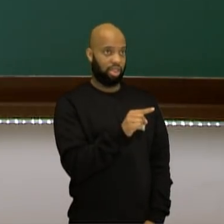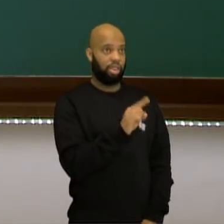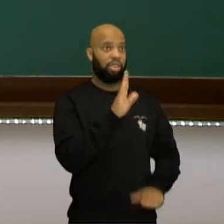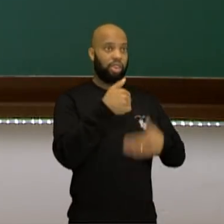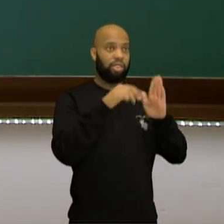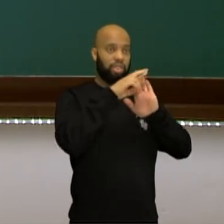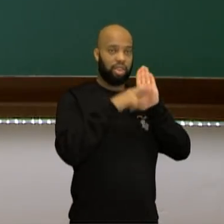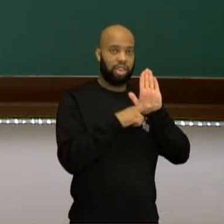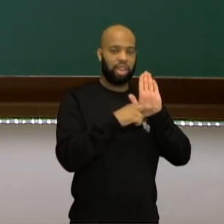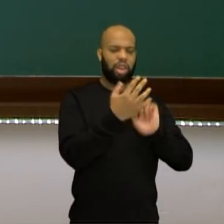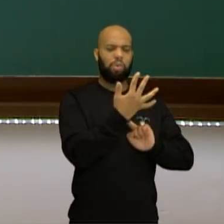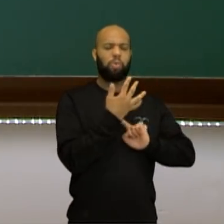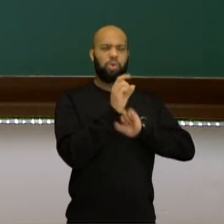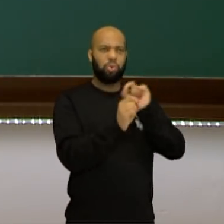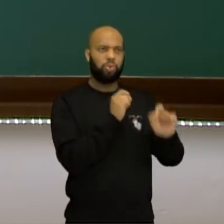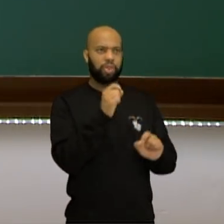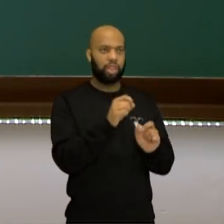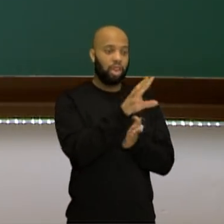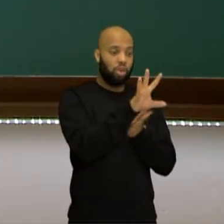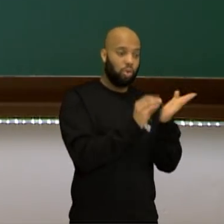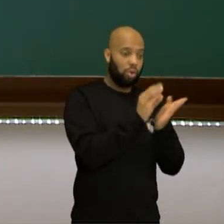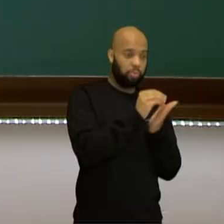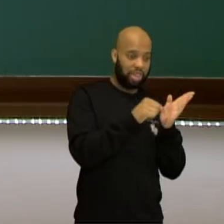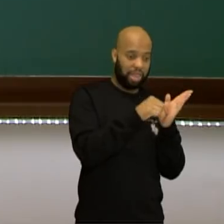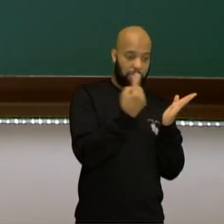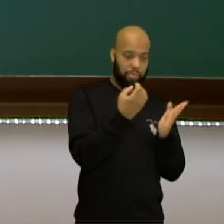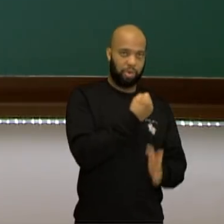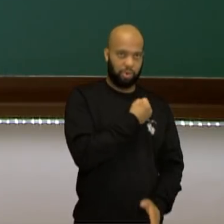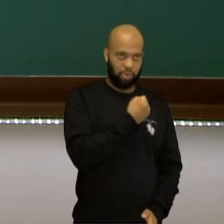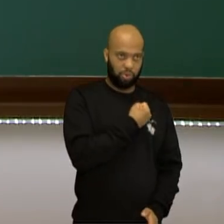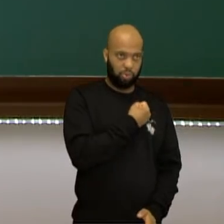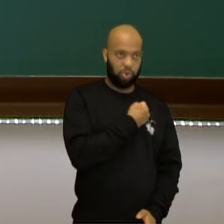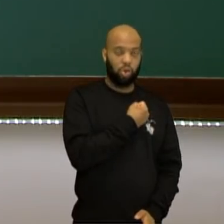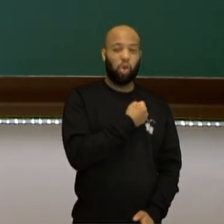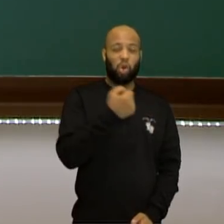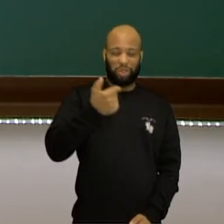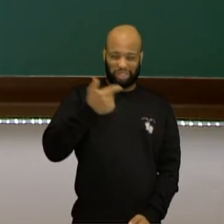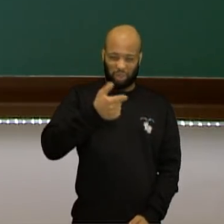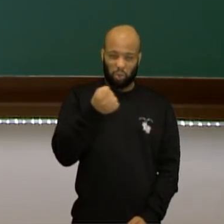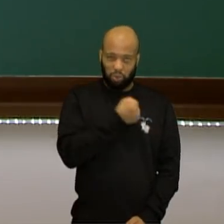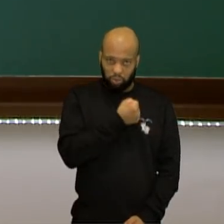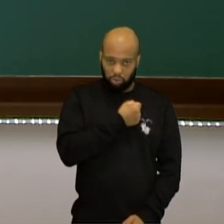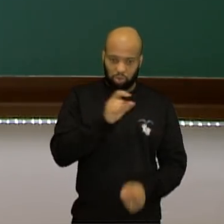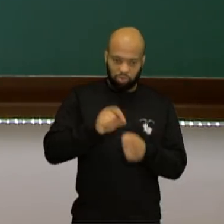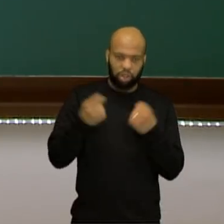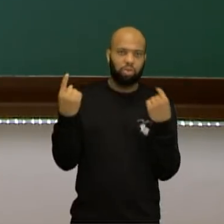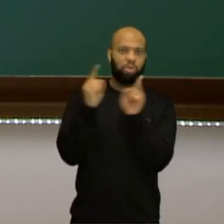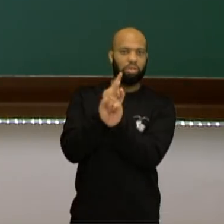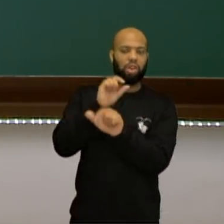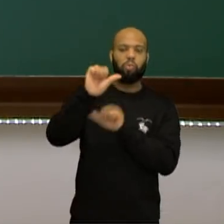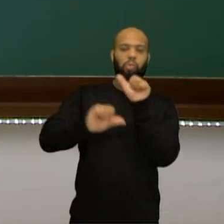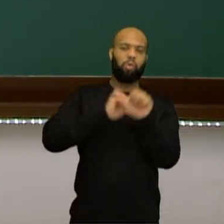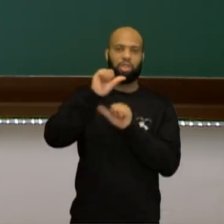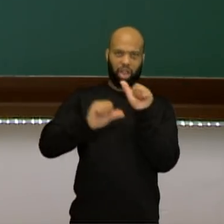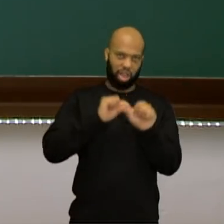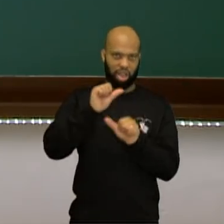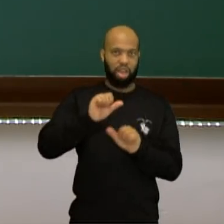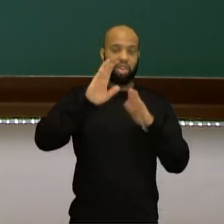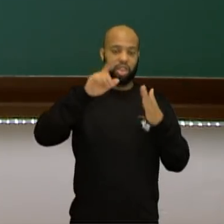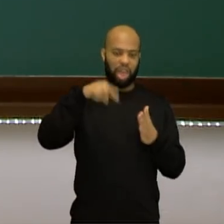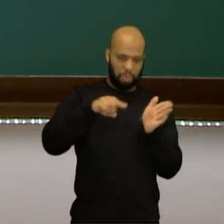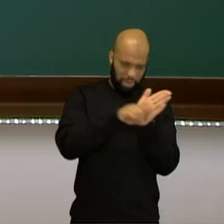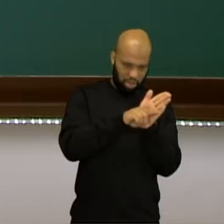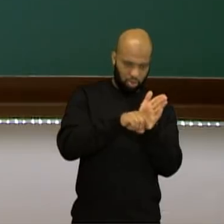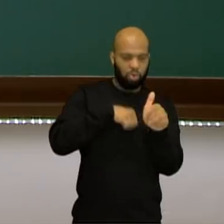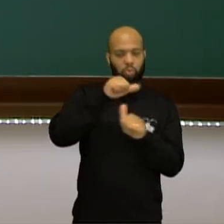a regrinha nos diz, repete o primeiro número e escreve o oposto do segundo. O oposto de menos 428 é